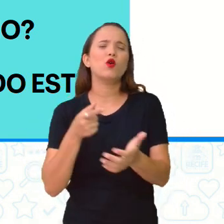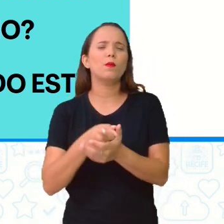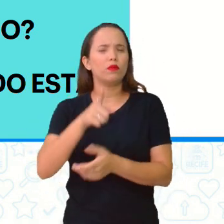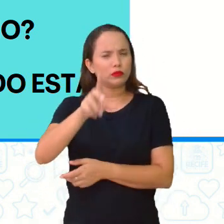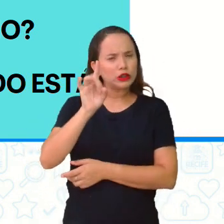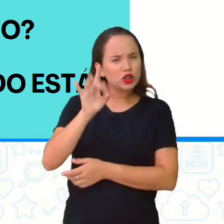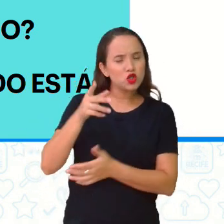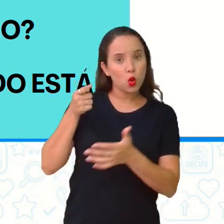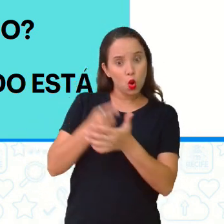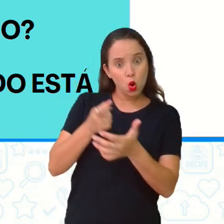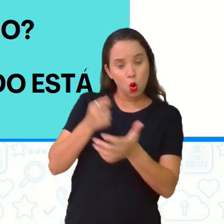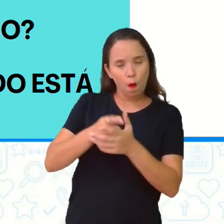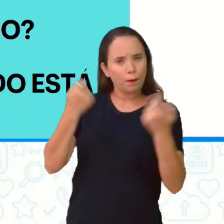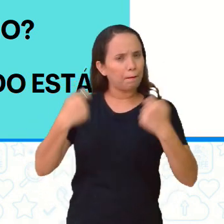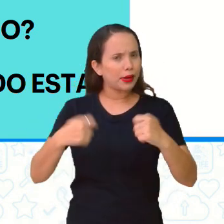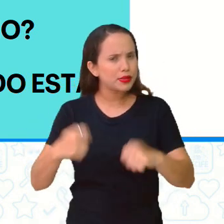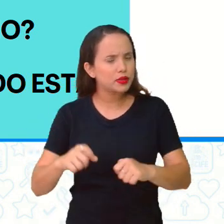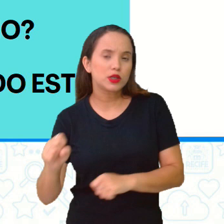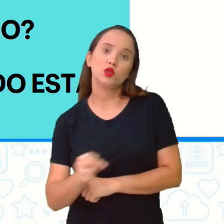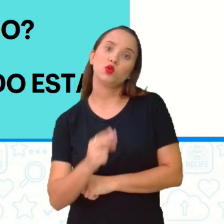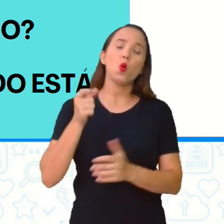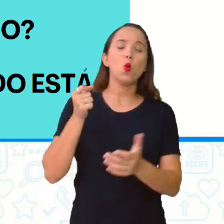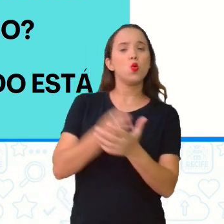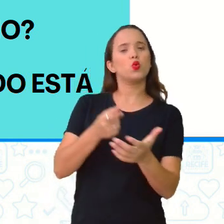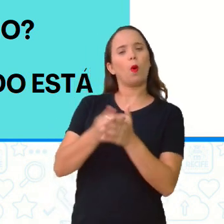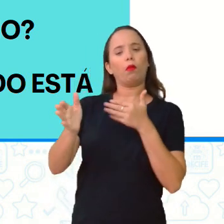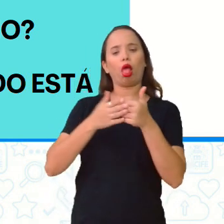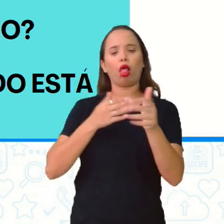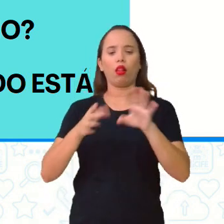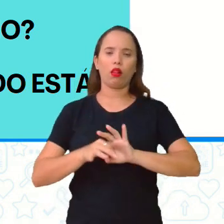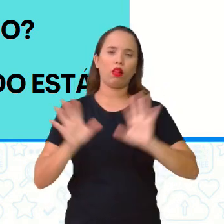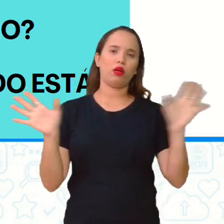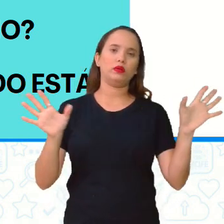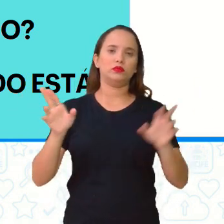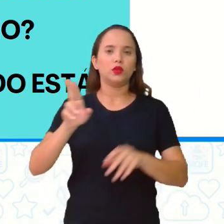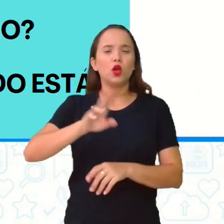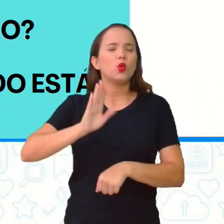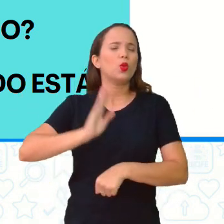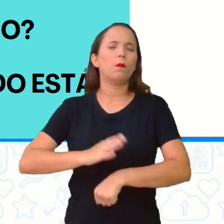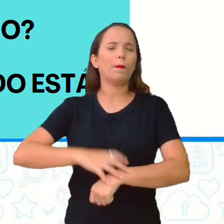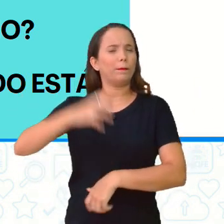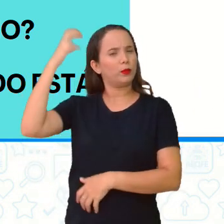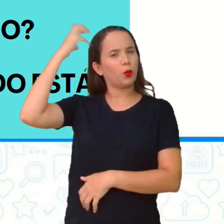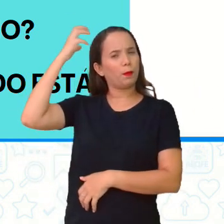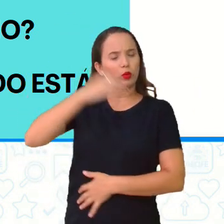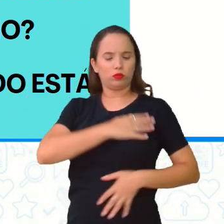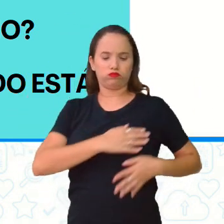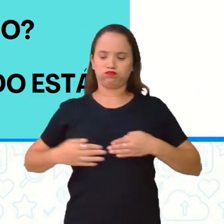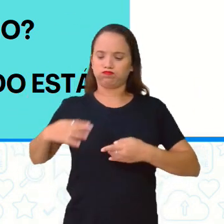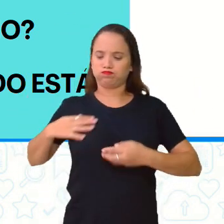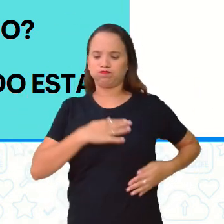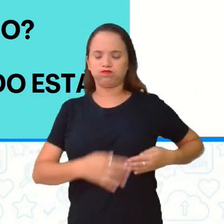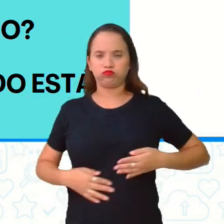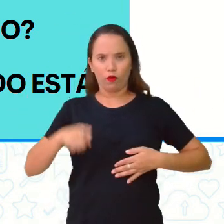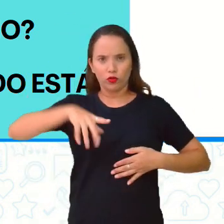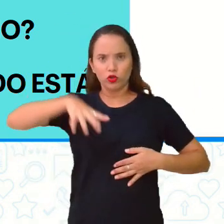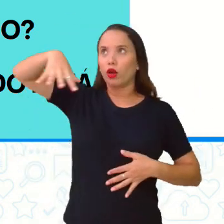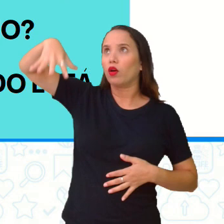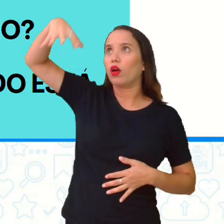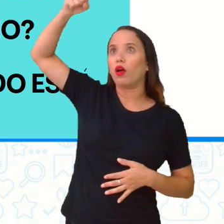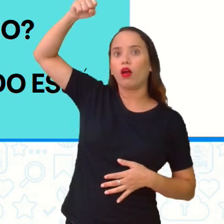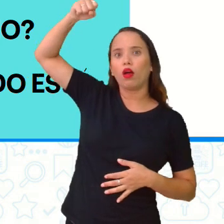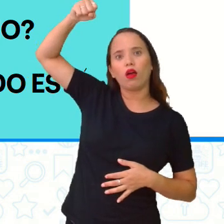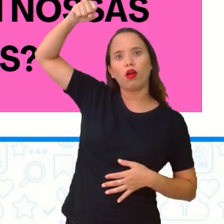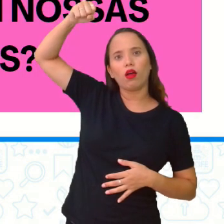necessário, fecham a torneira quando estão se ensaboando ou escovando os dentes. É necessário pensar